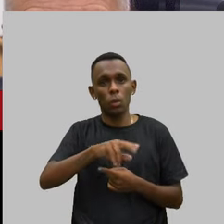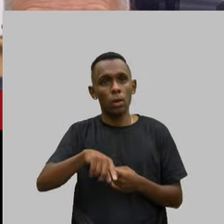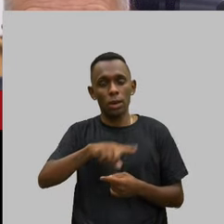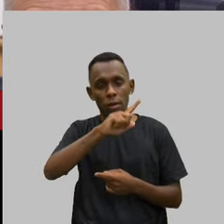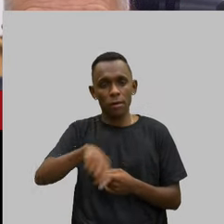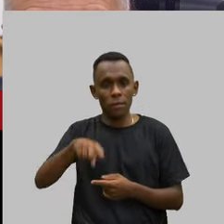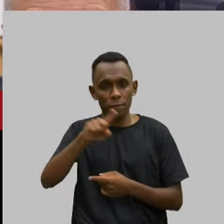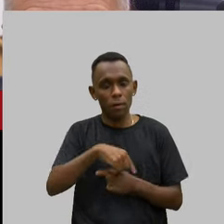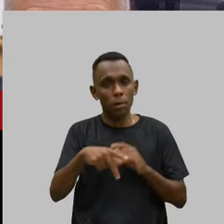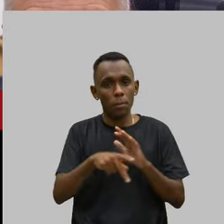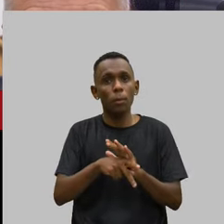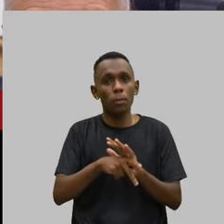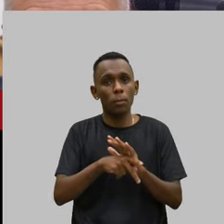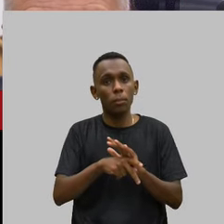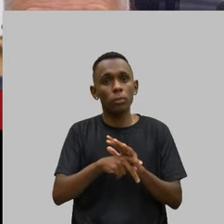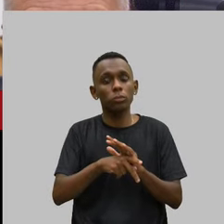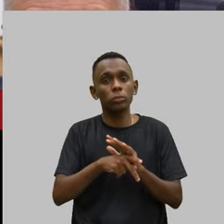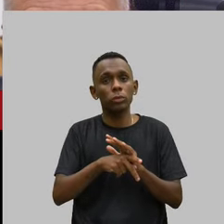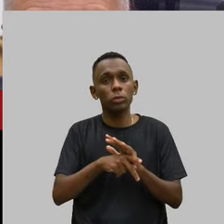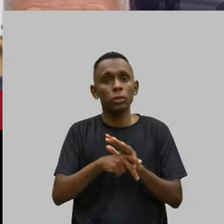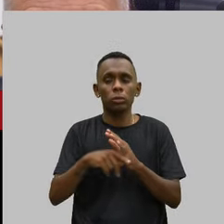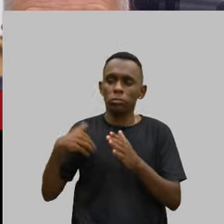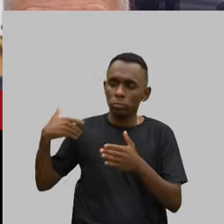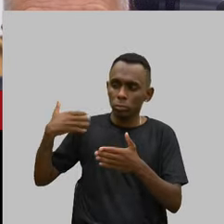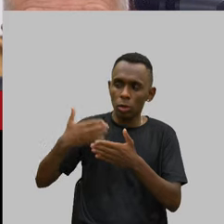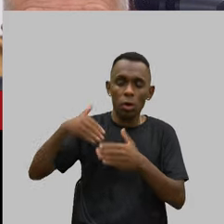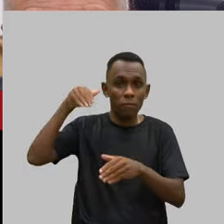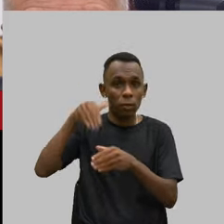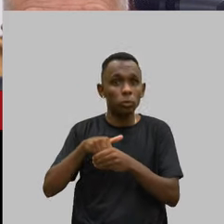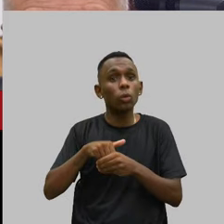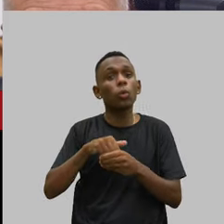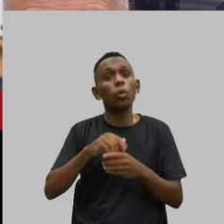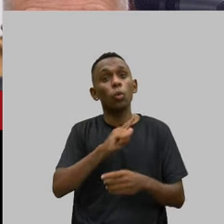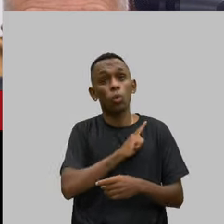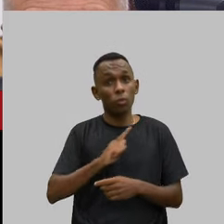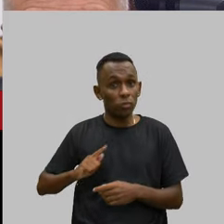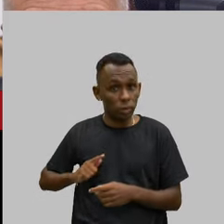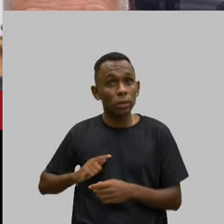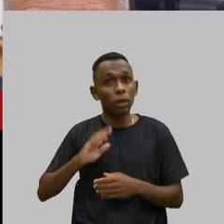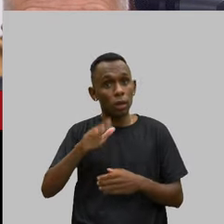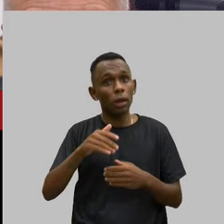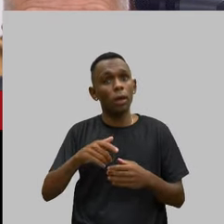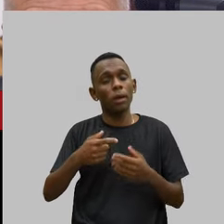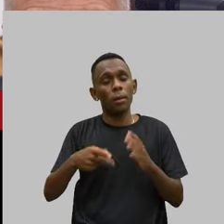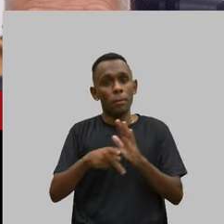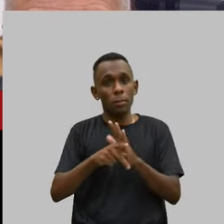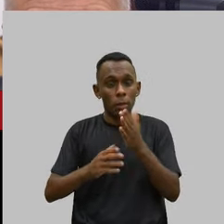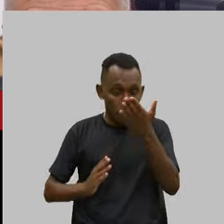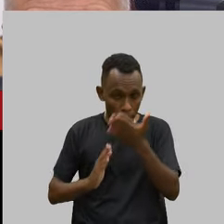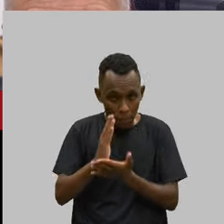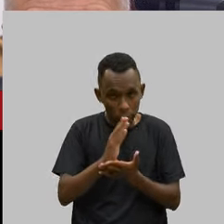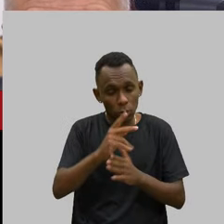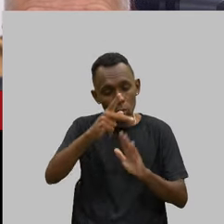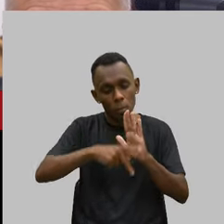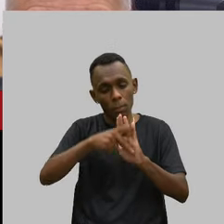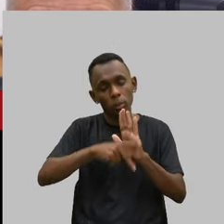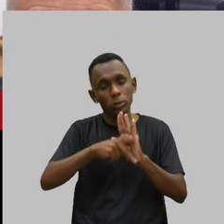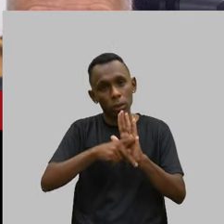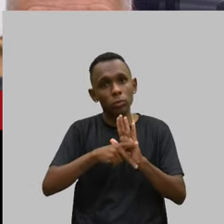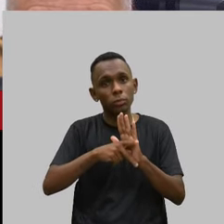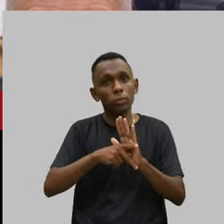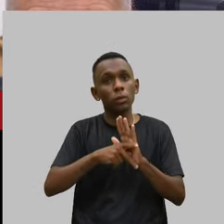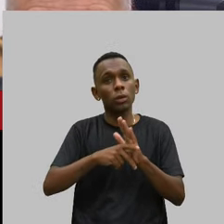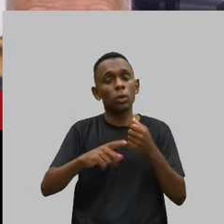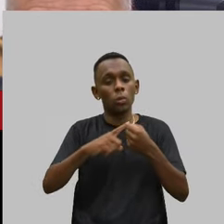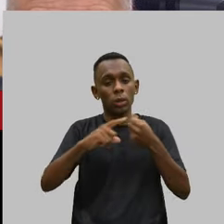reajuste que nós votamos há poucos dias e que o governo tá prestes a sancionar a o projeto então o artigo